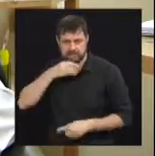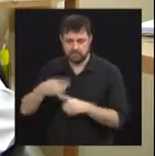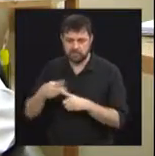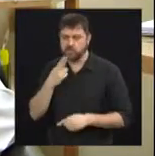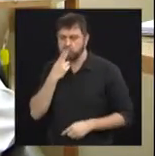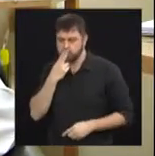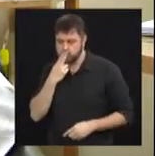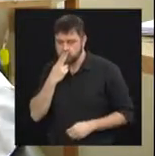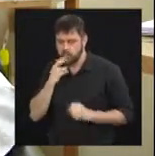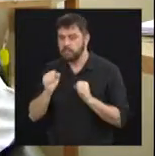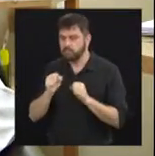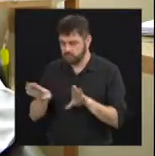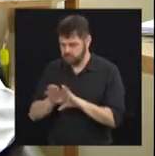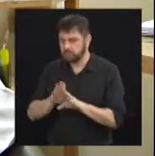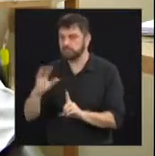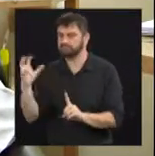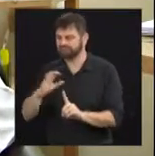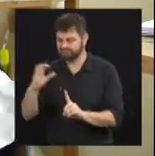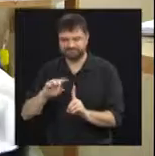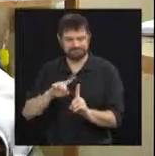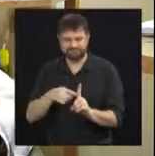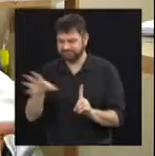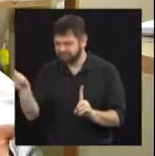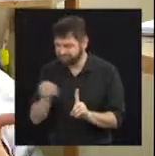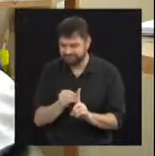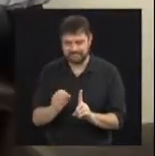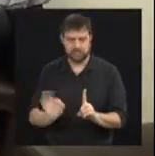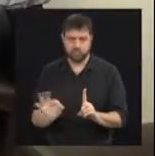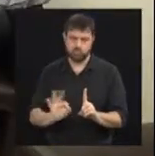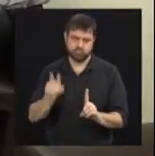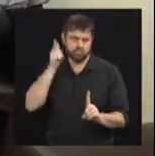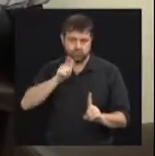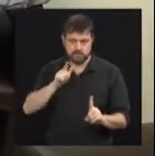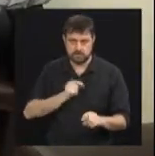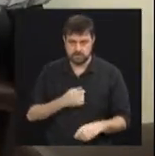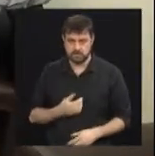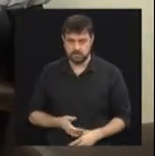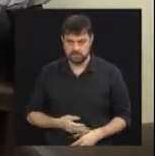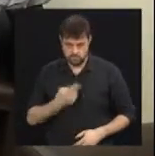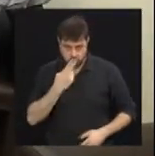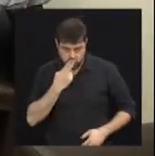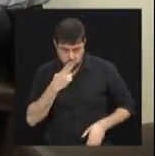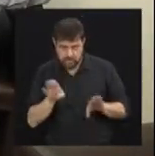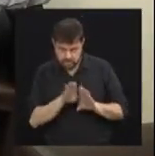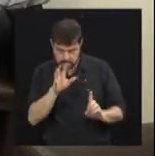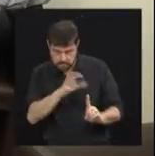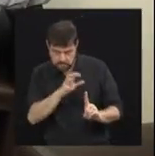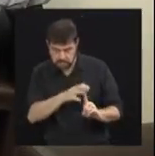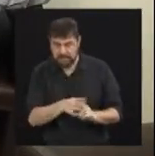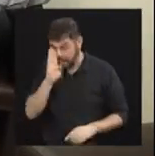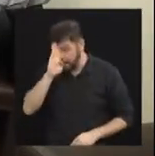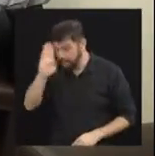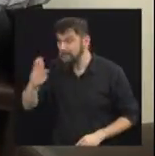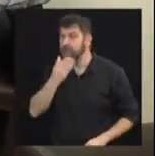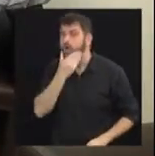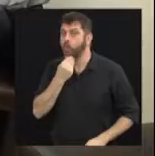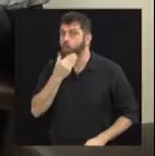pode sim ser um fator de infertilidade, associado à infertilidade. Só no homem ou na mulher também? Principalmente no